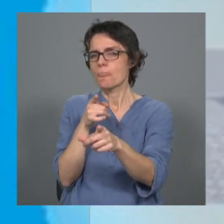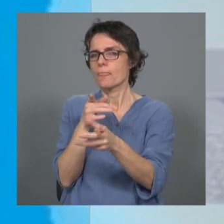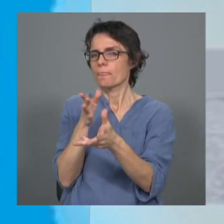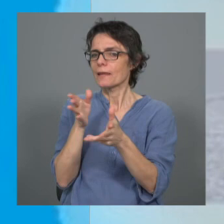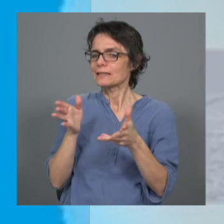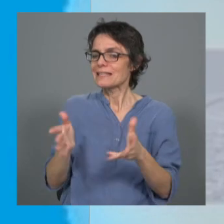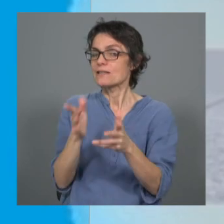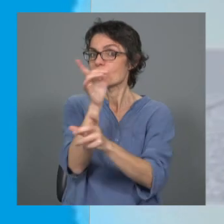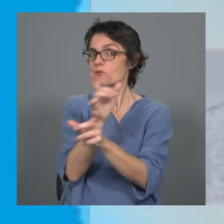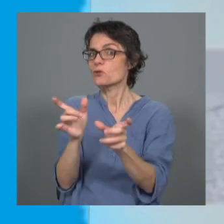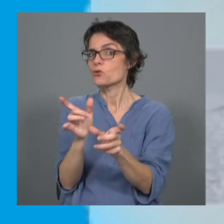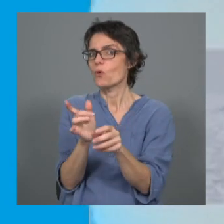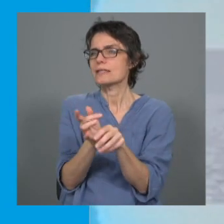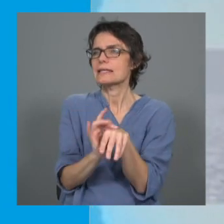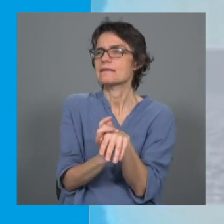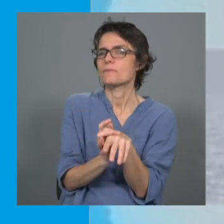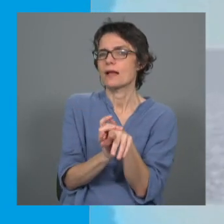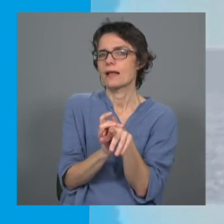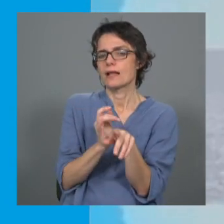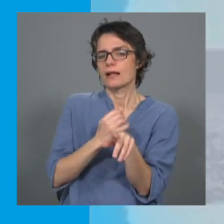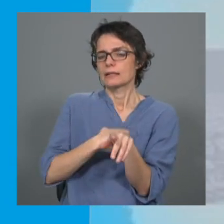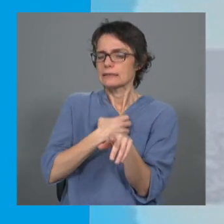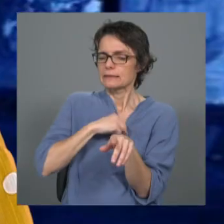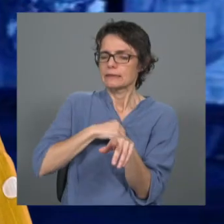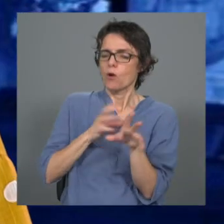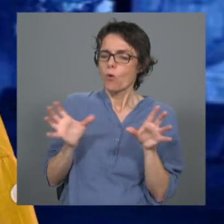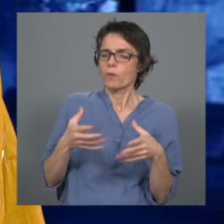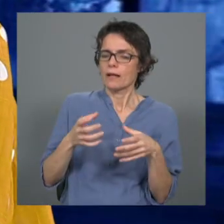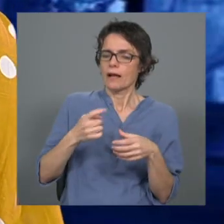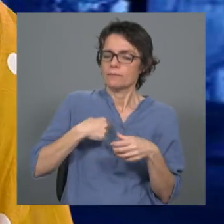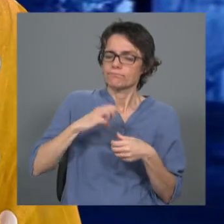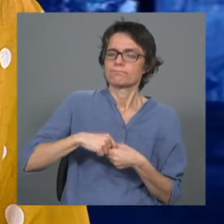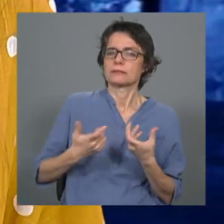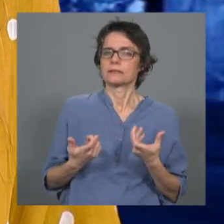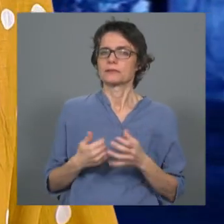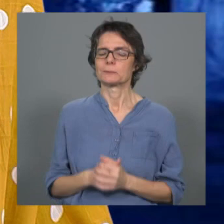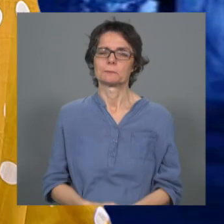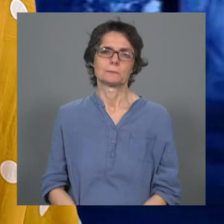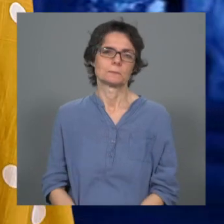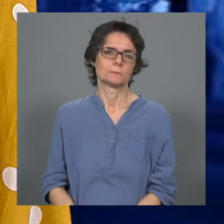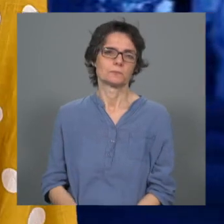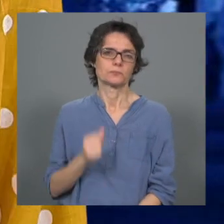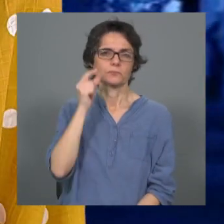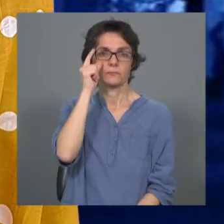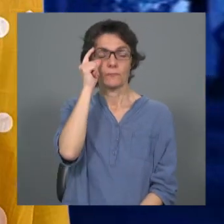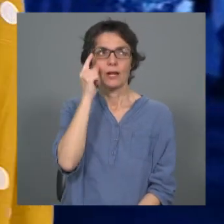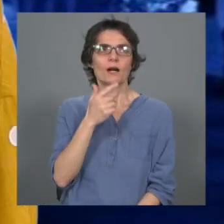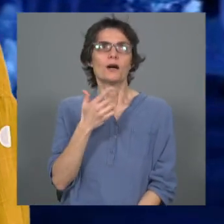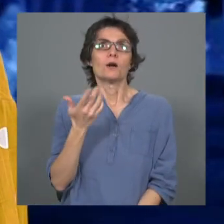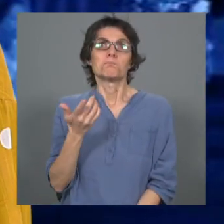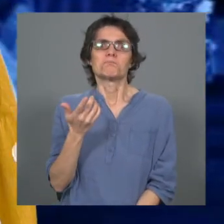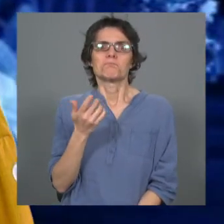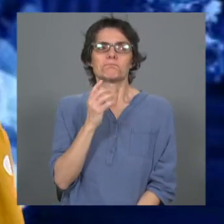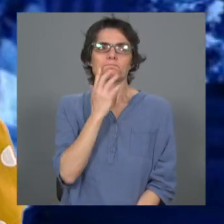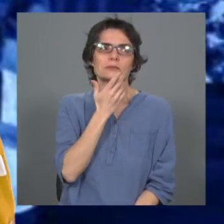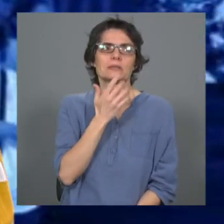nascia, digamos, uma consciência de comunidade muito mais forte. Eu acho que, bem, isto depois são sensibilidades